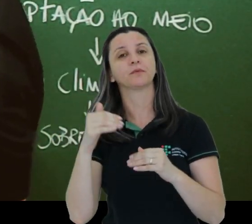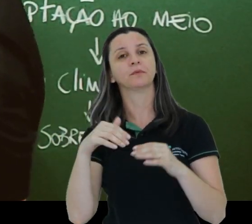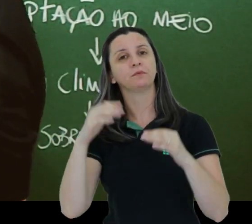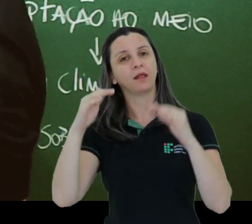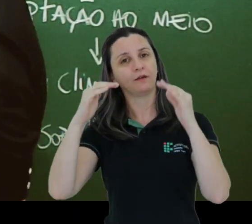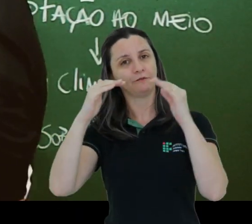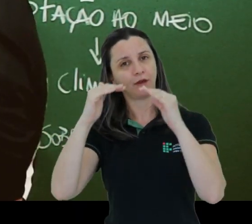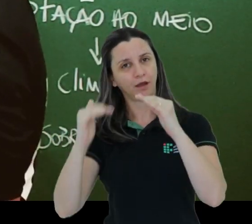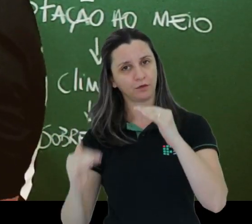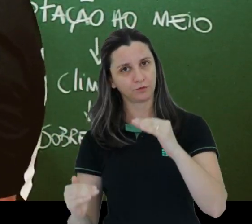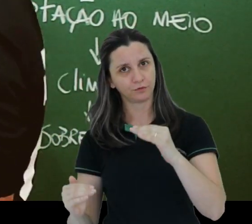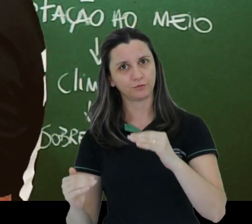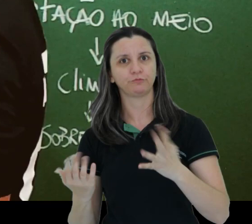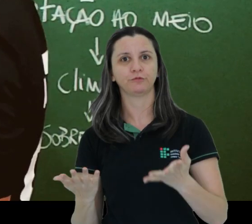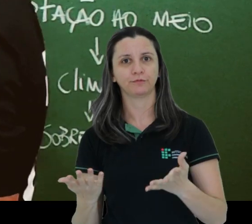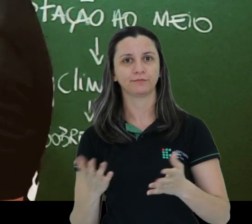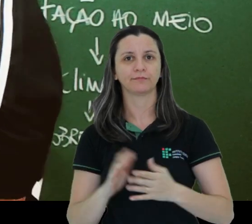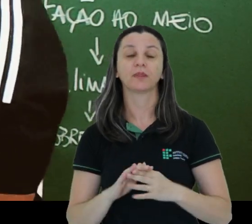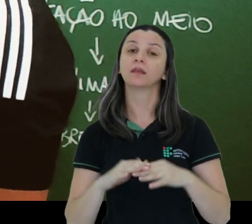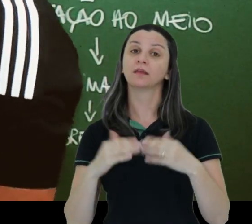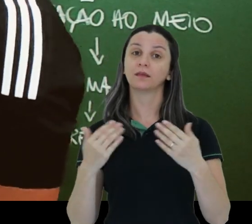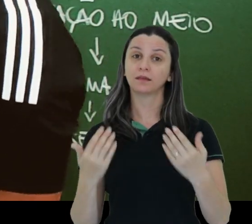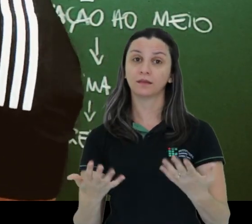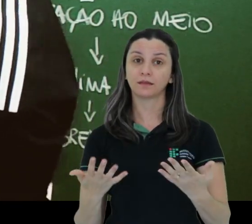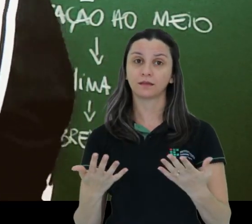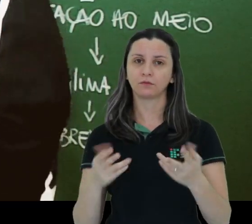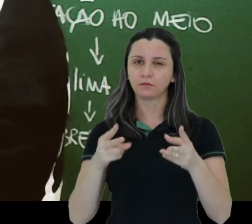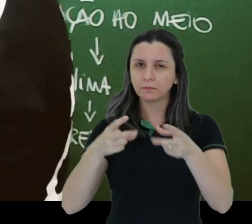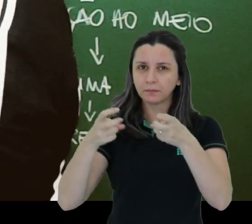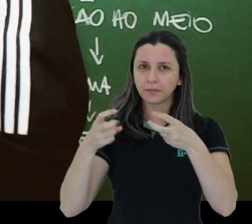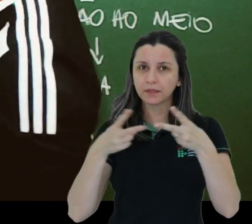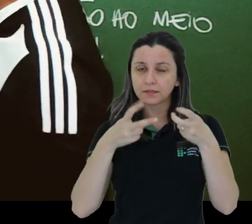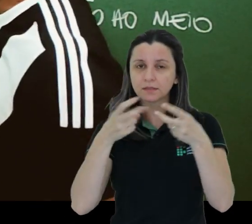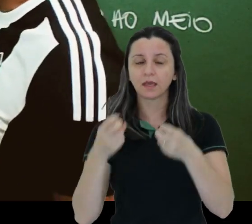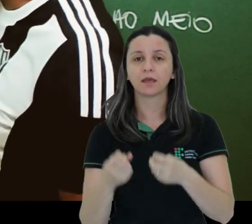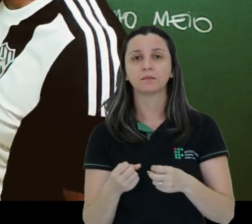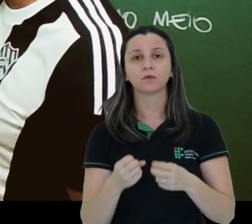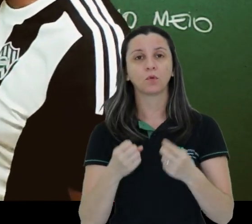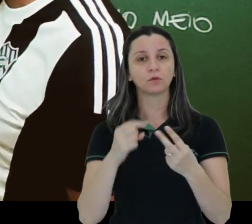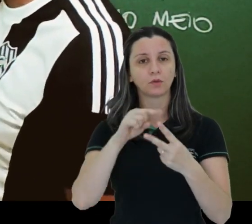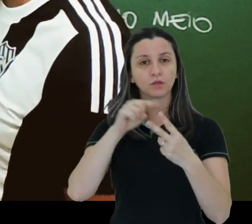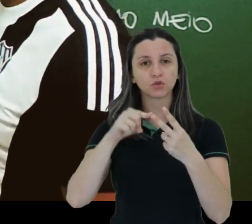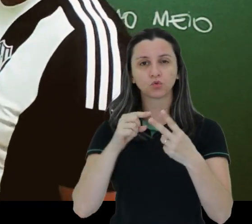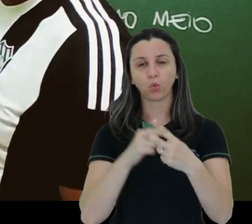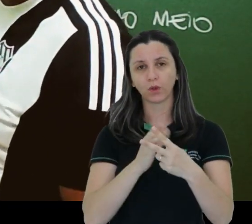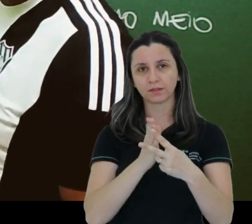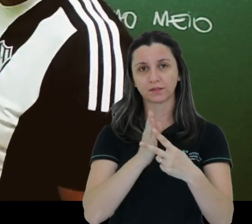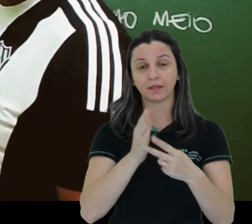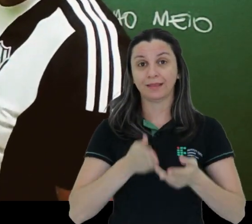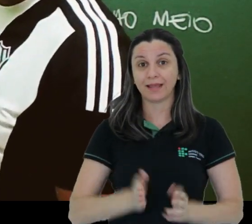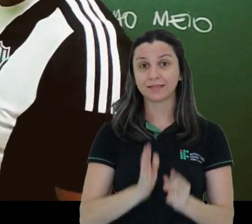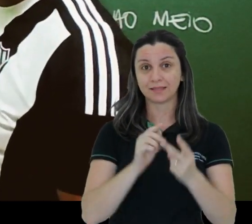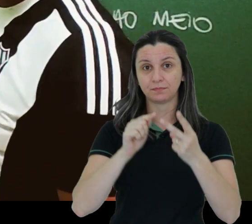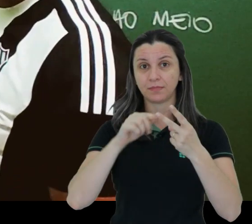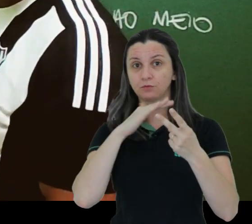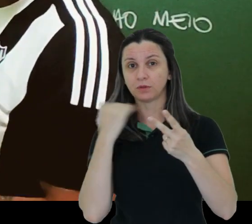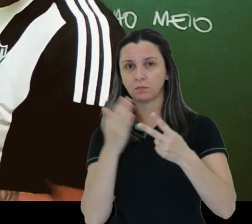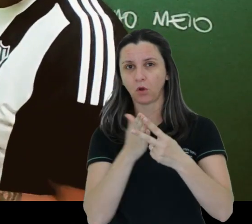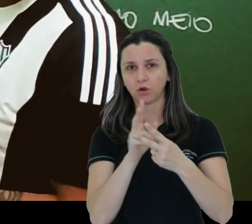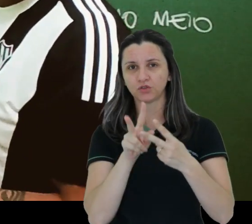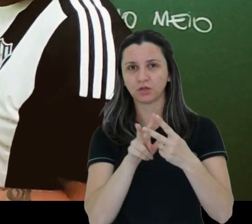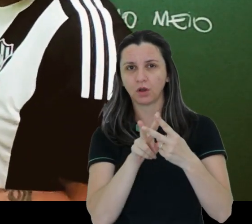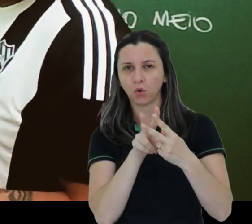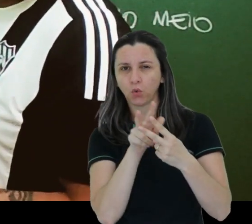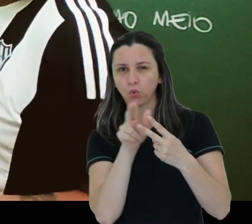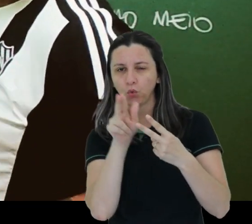ela vai diminuindo, correto? Então, você percebe, quando as duas linhas, natalidade e mortalidade,